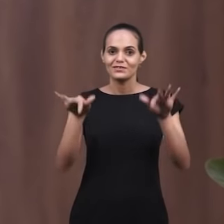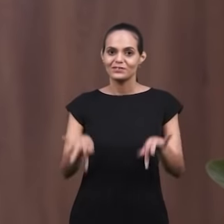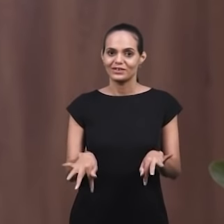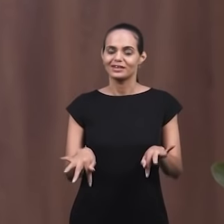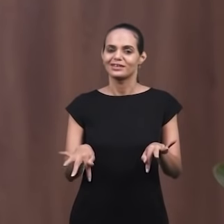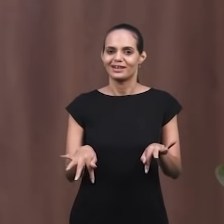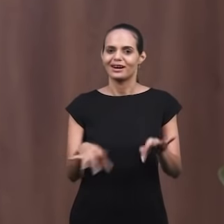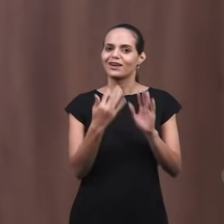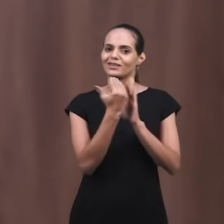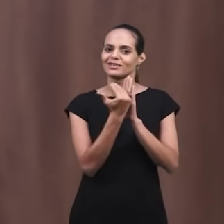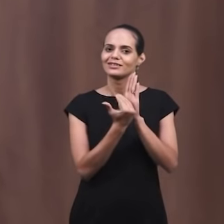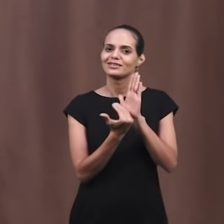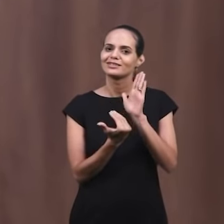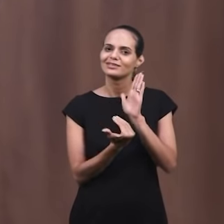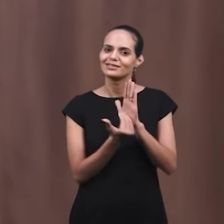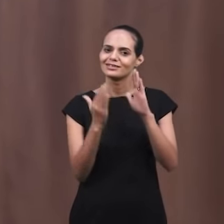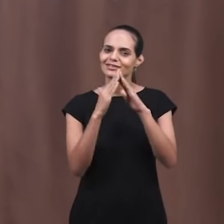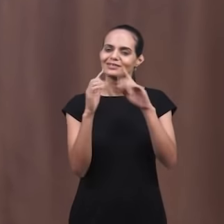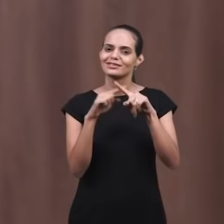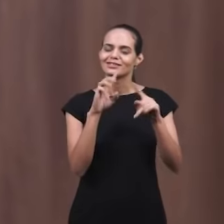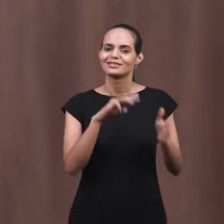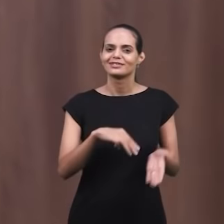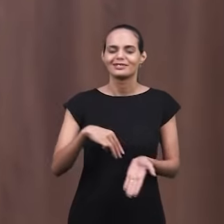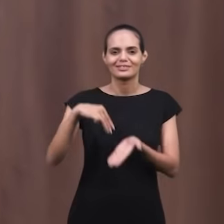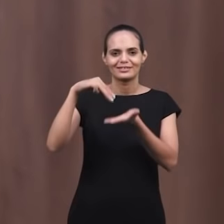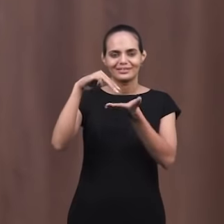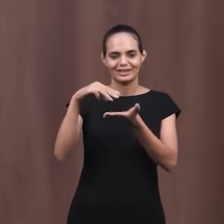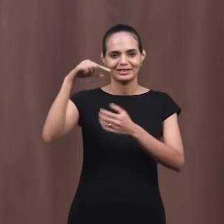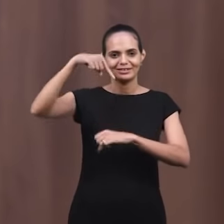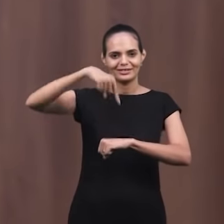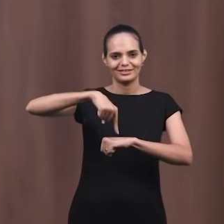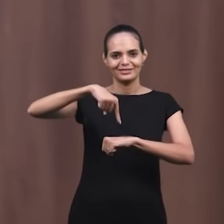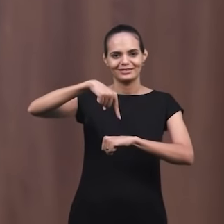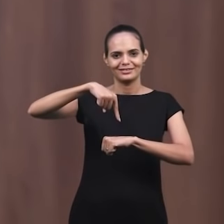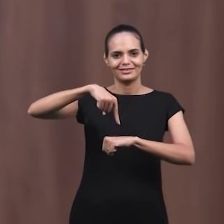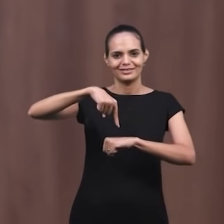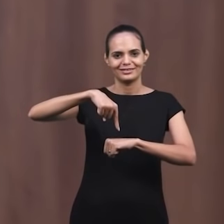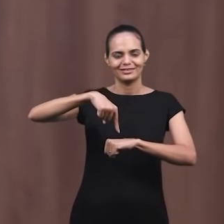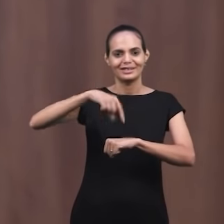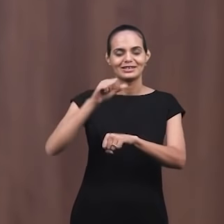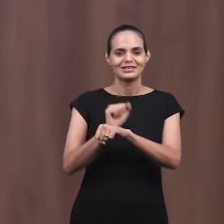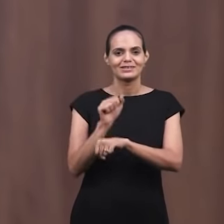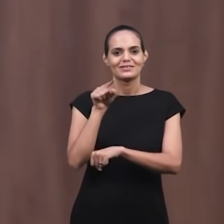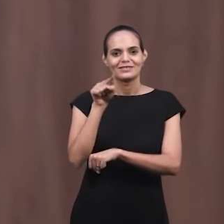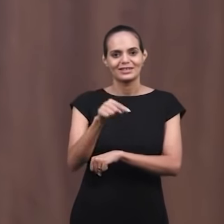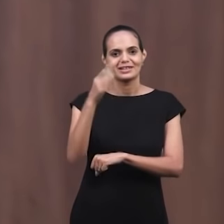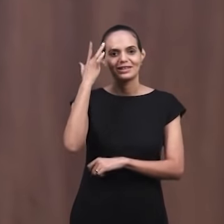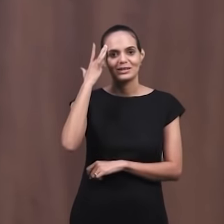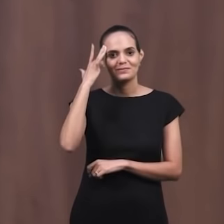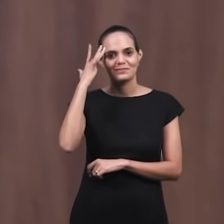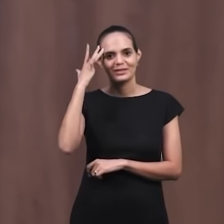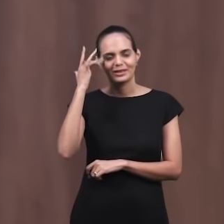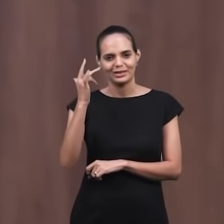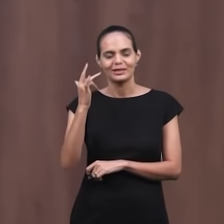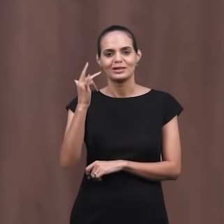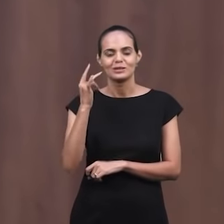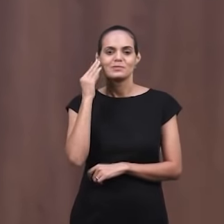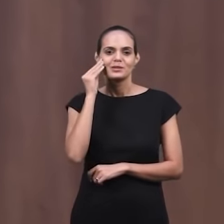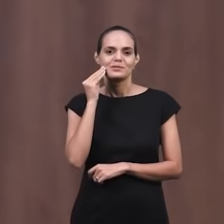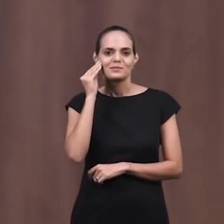ao final desta edição da programação da Igreja Cristã Maranata aqui pela Rede TV. Aguardamos você amanhã para